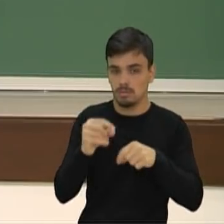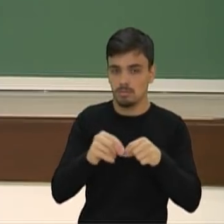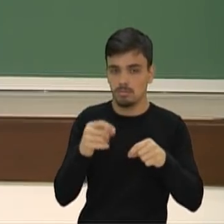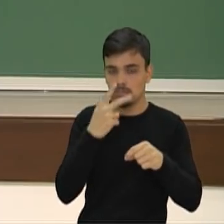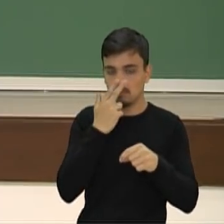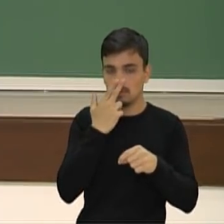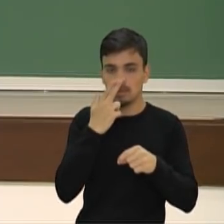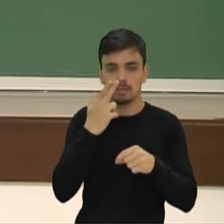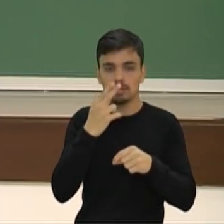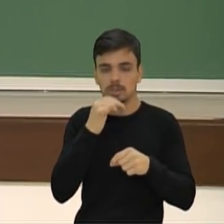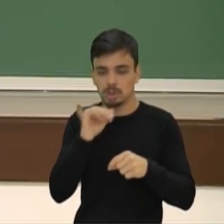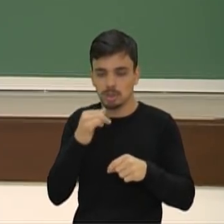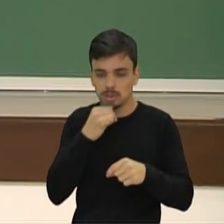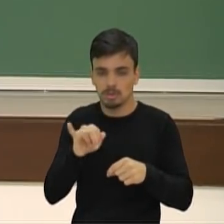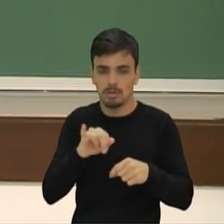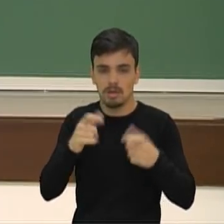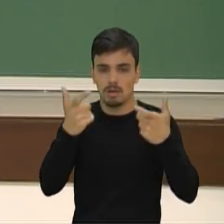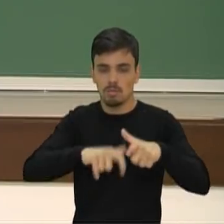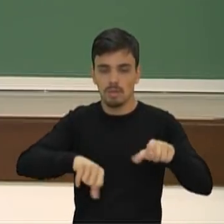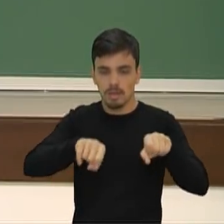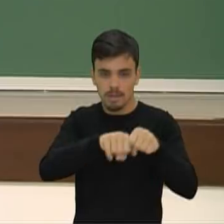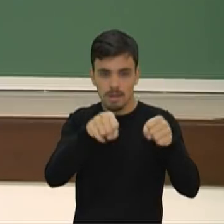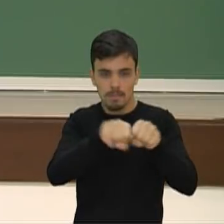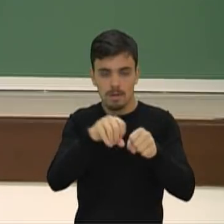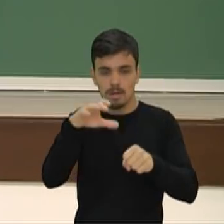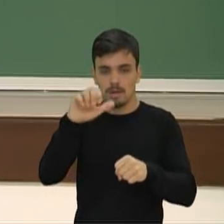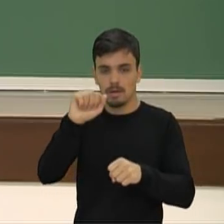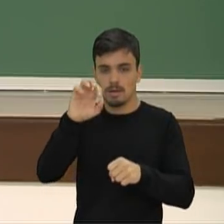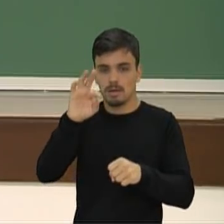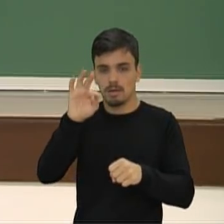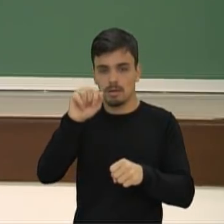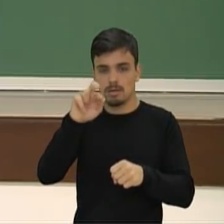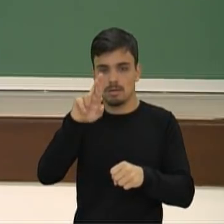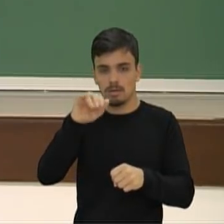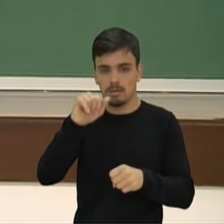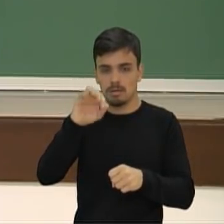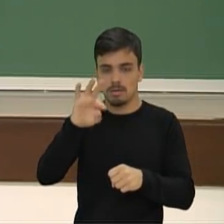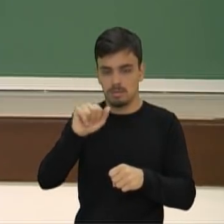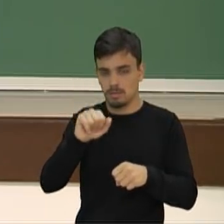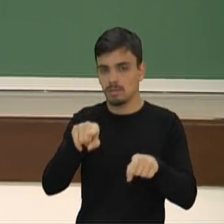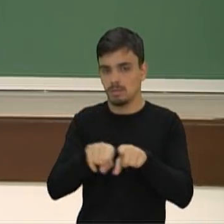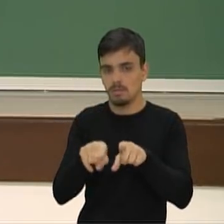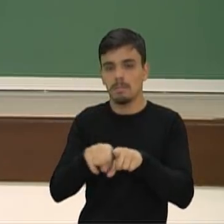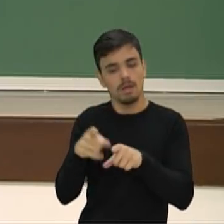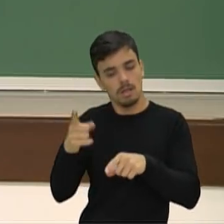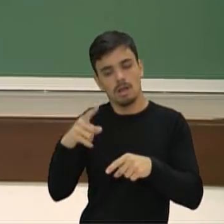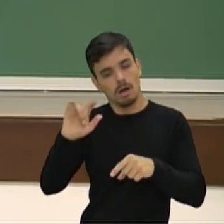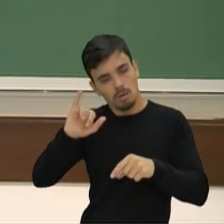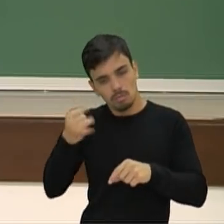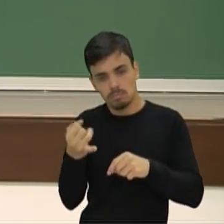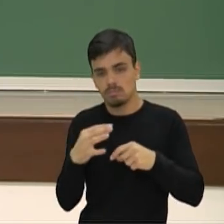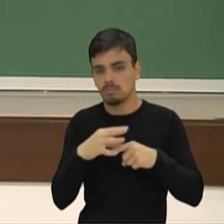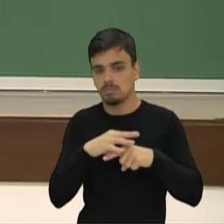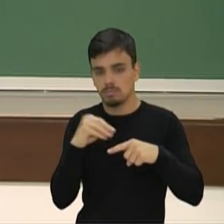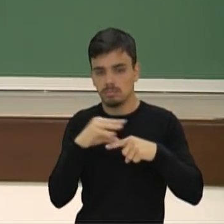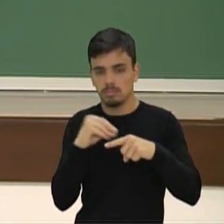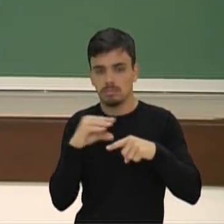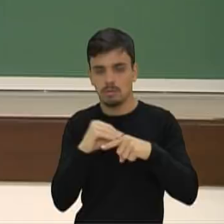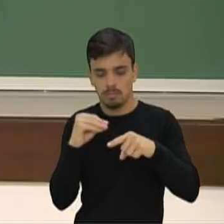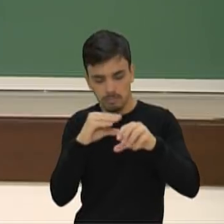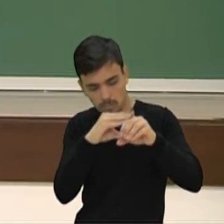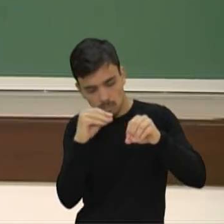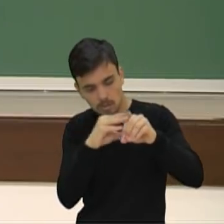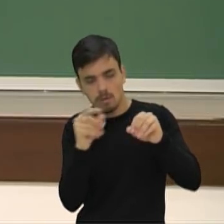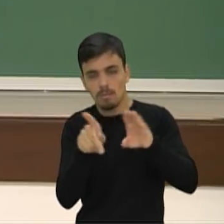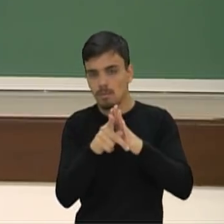choque, onde você quebra a catarata e aquele tubo acaba aspirando esse componente, essa sujeira, fazendo a devida